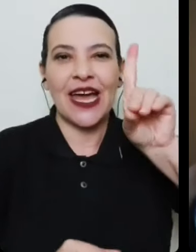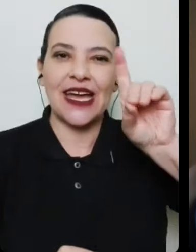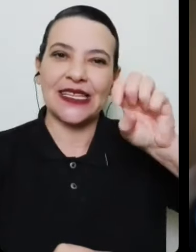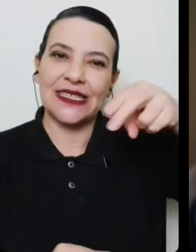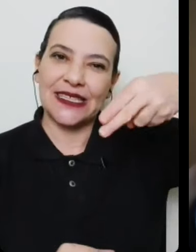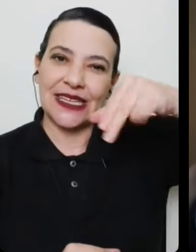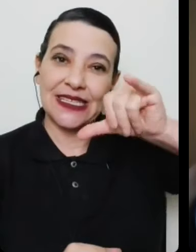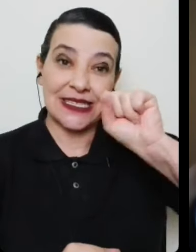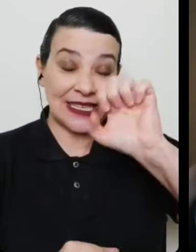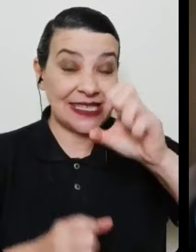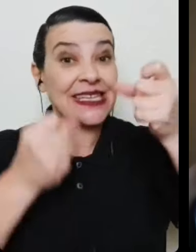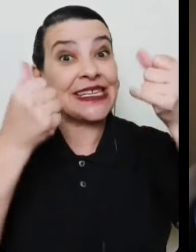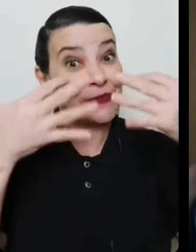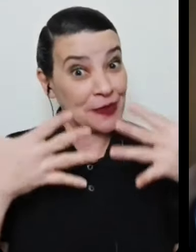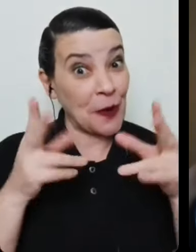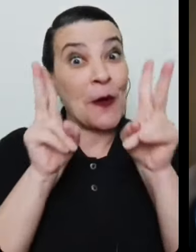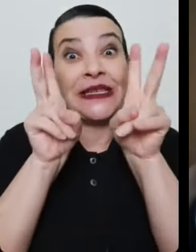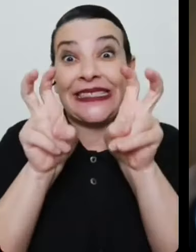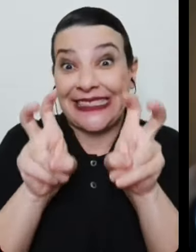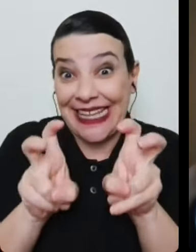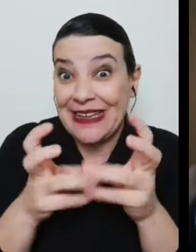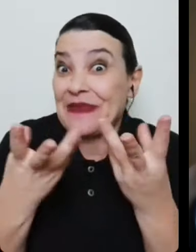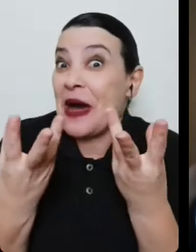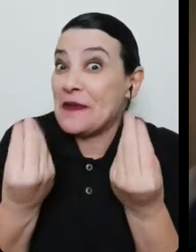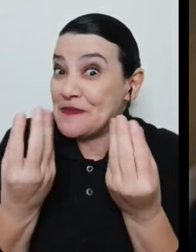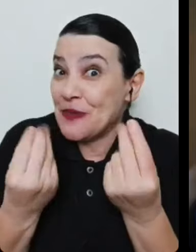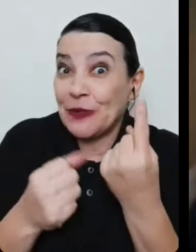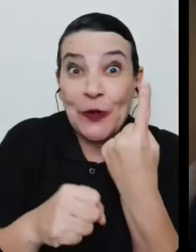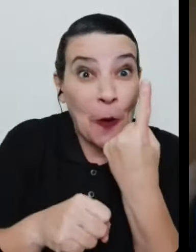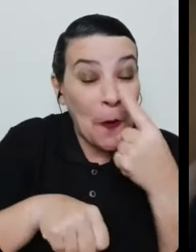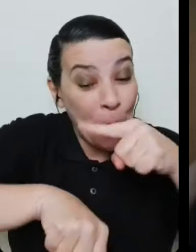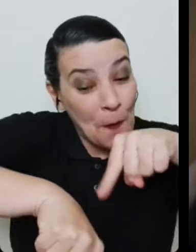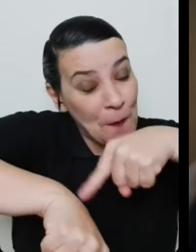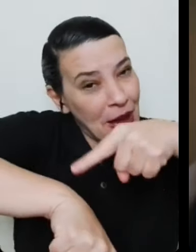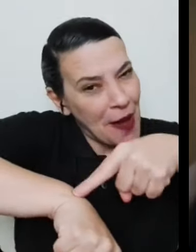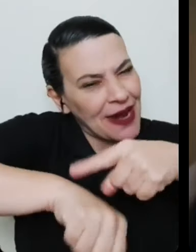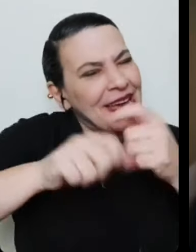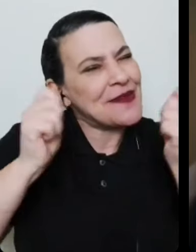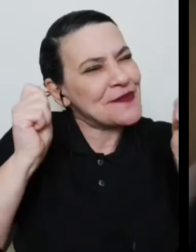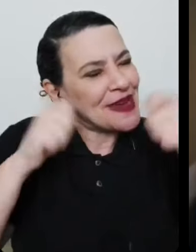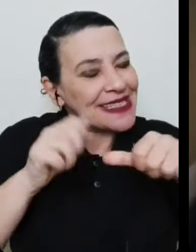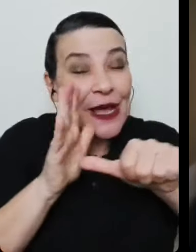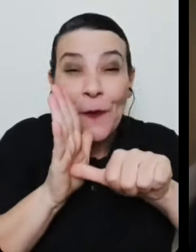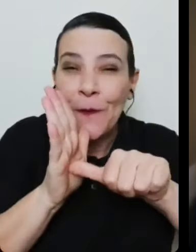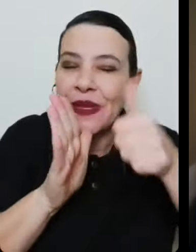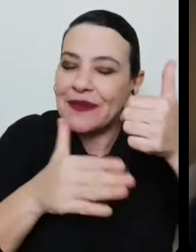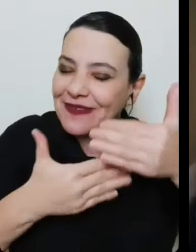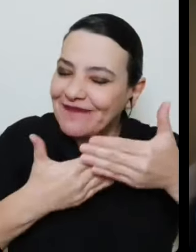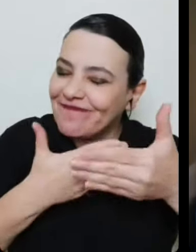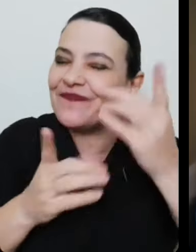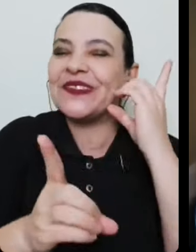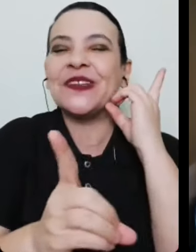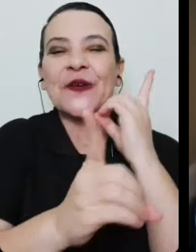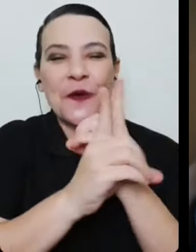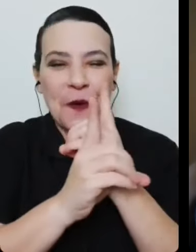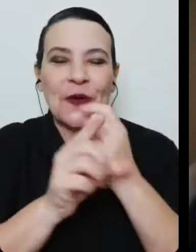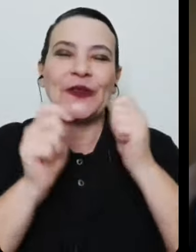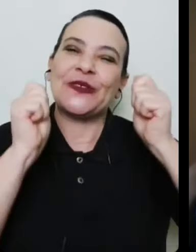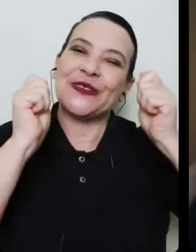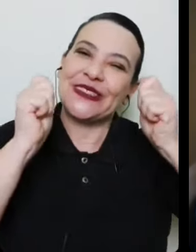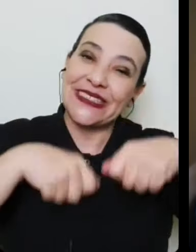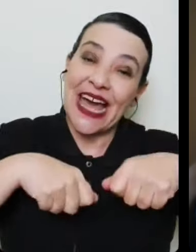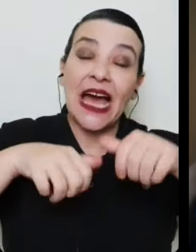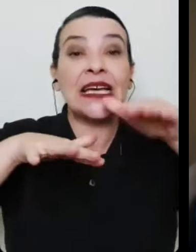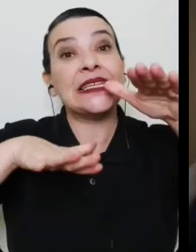muito assunto para uma hora, mas esse pode ser o primeiro de muitos encontros aí, dependendo